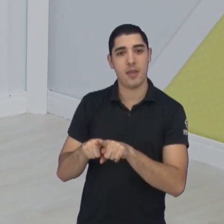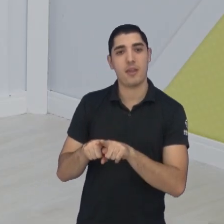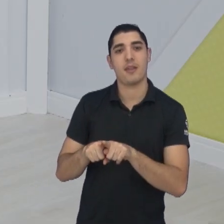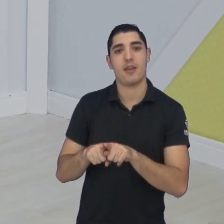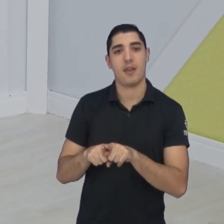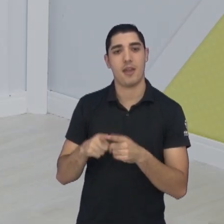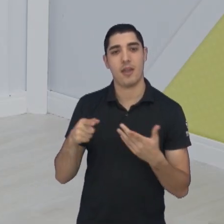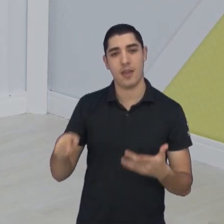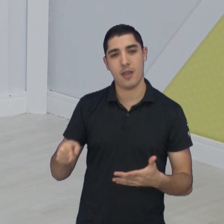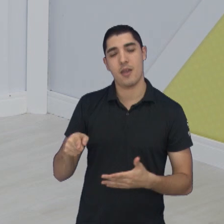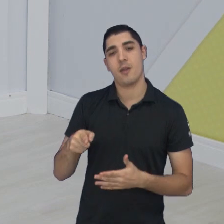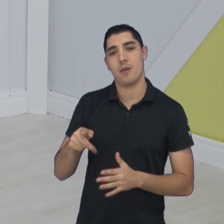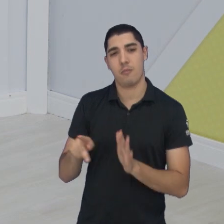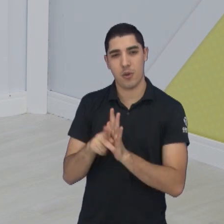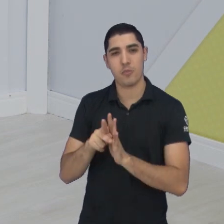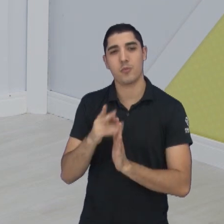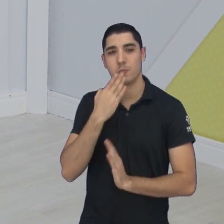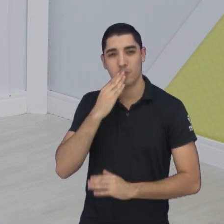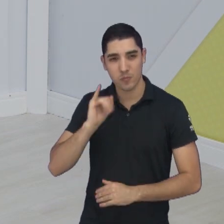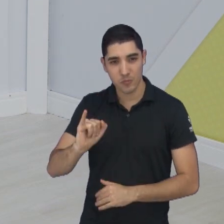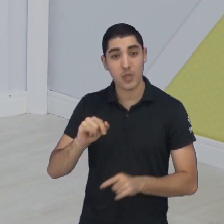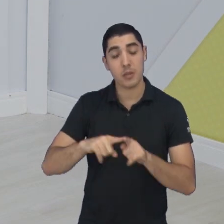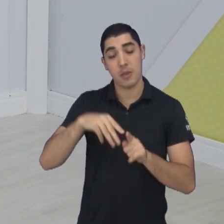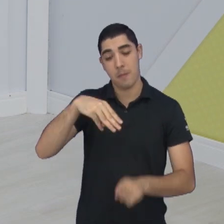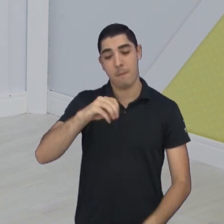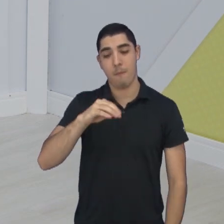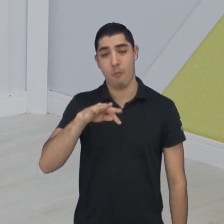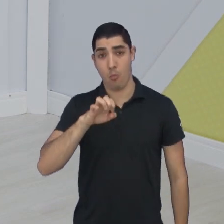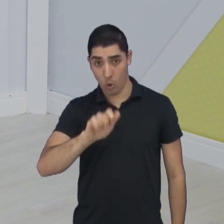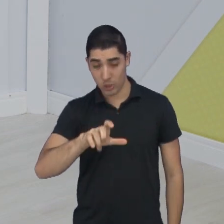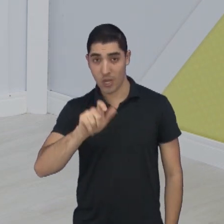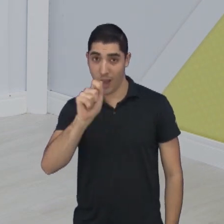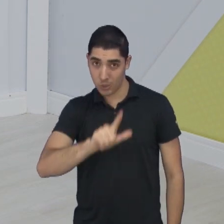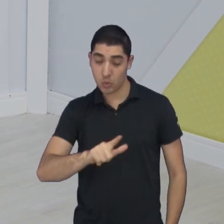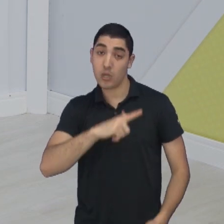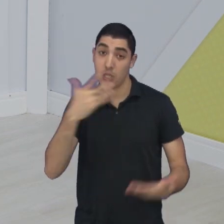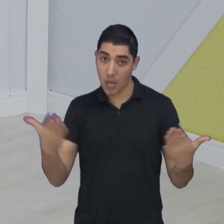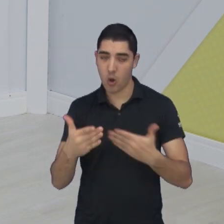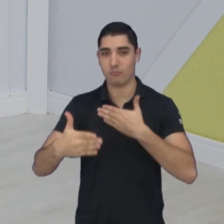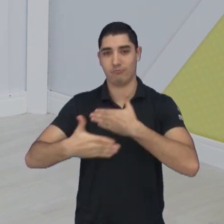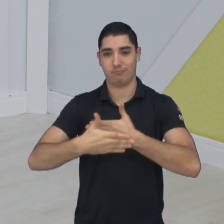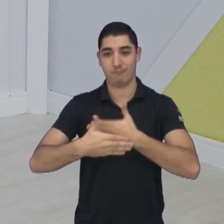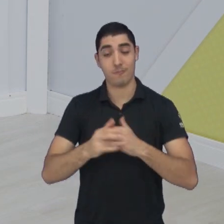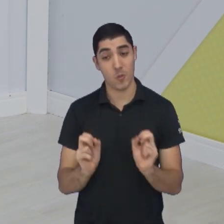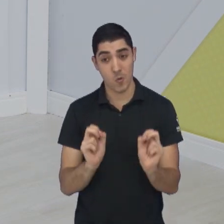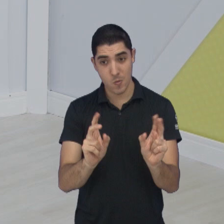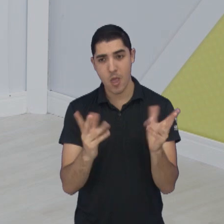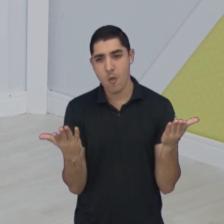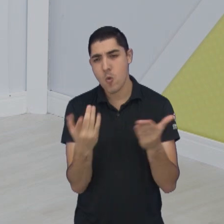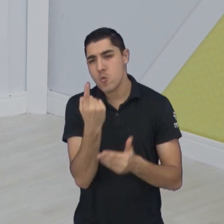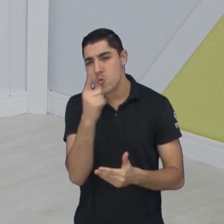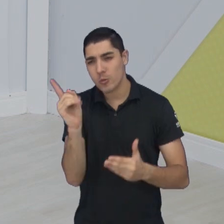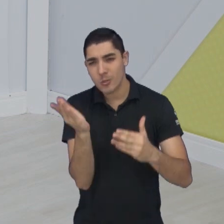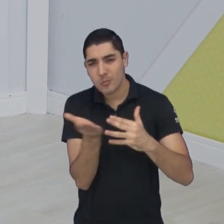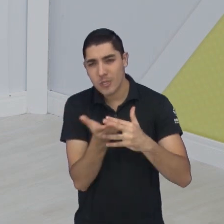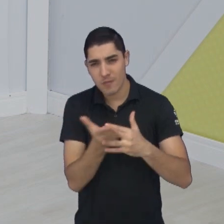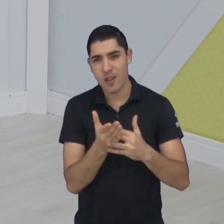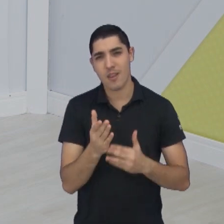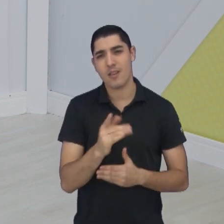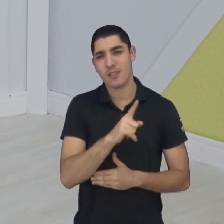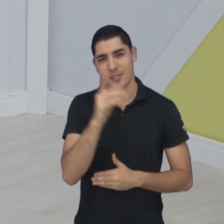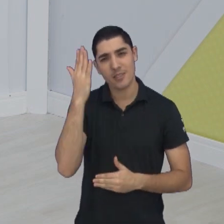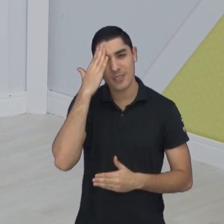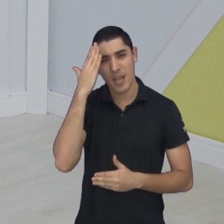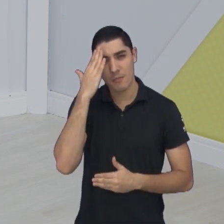o vice-lanterna, Lanternão Comercial, próximo adversário do São José, tá certo? A gente vai para o último intervalo do dia, aquele